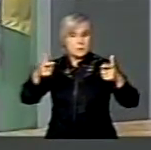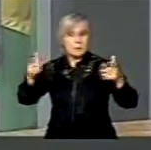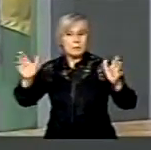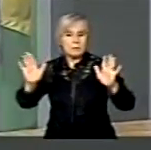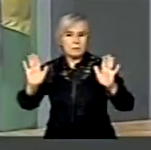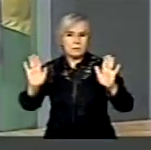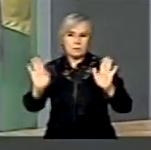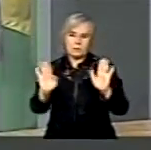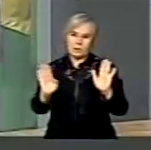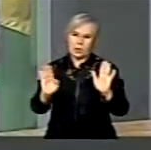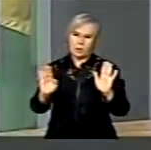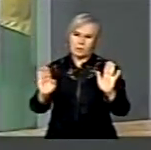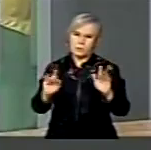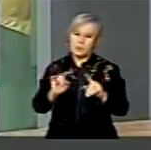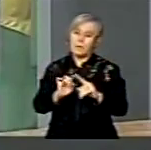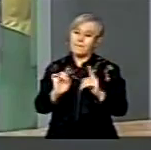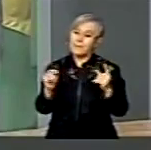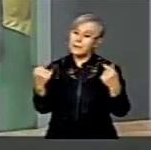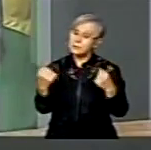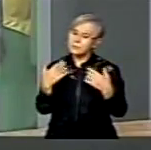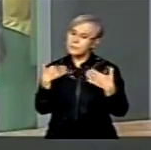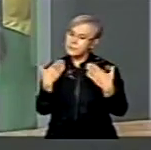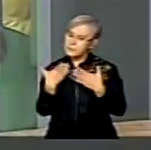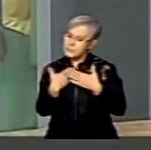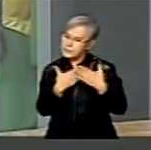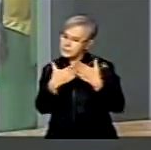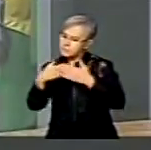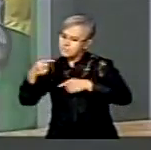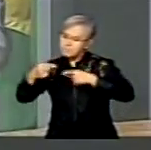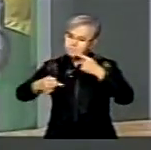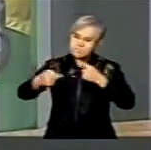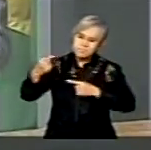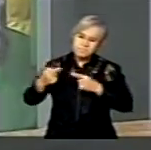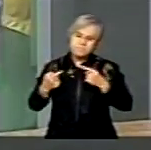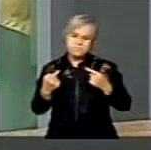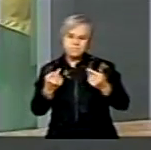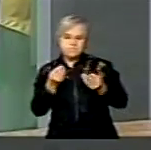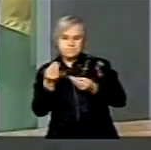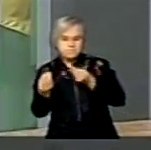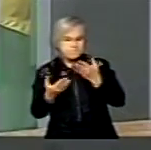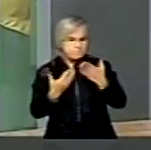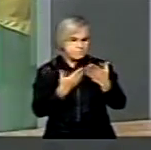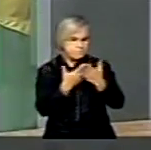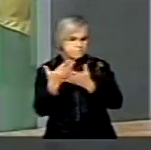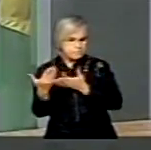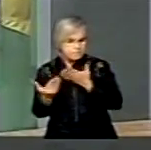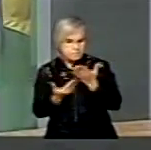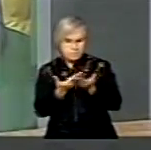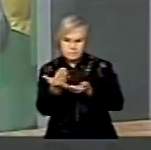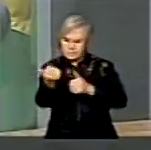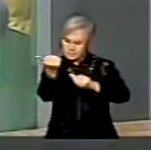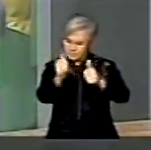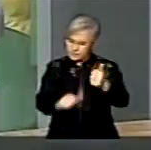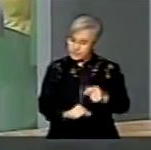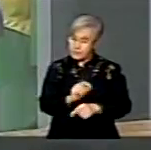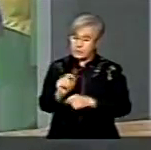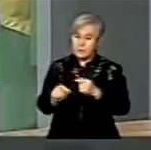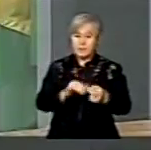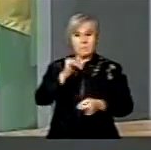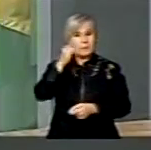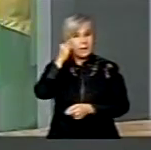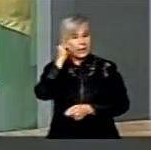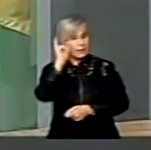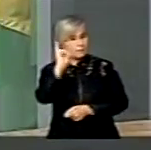dos jogos, mas é preciso que nós possamos nos debruçar para evitar que às vezes uma